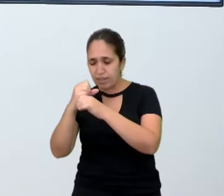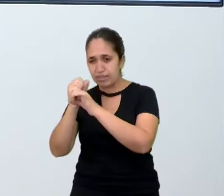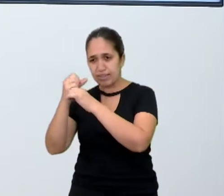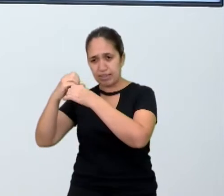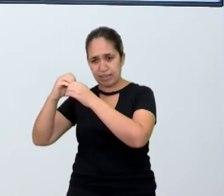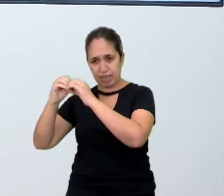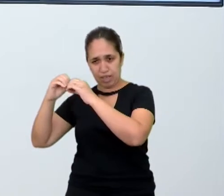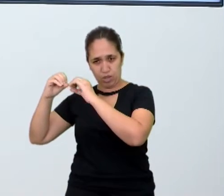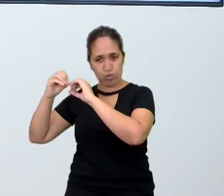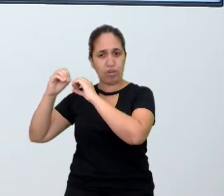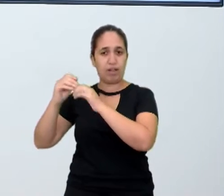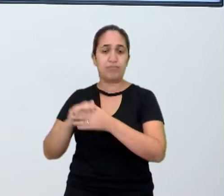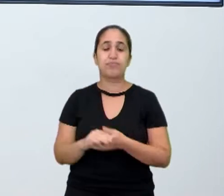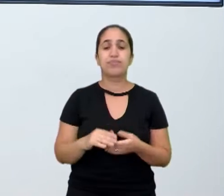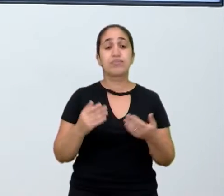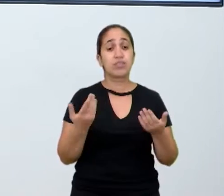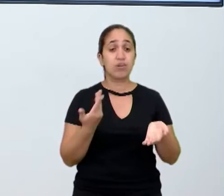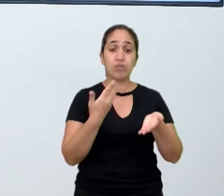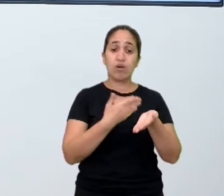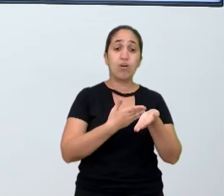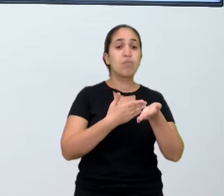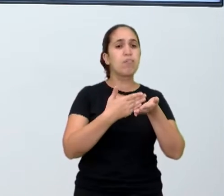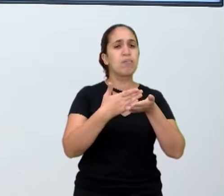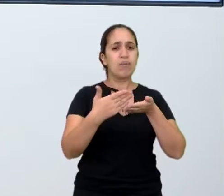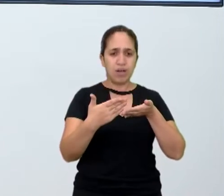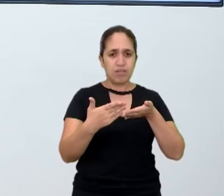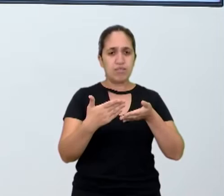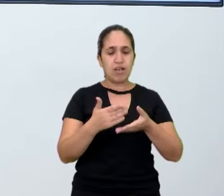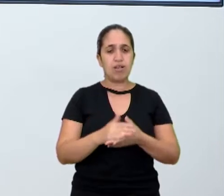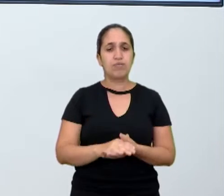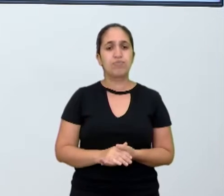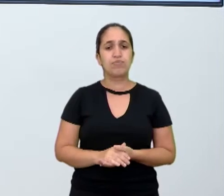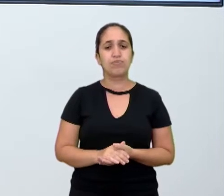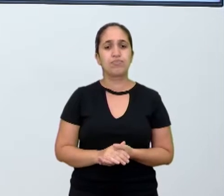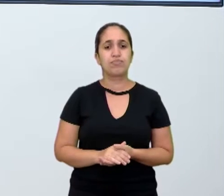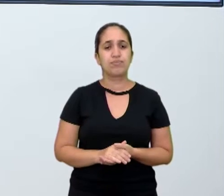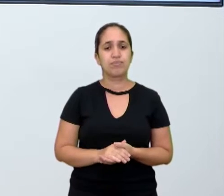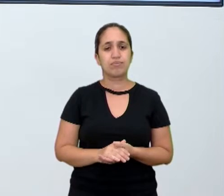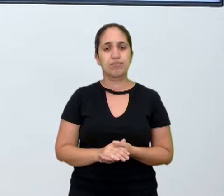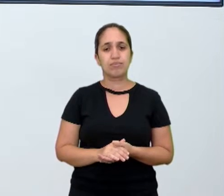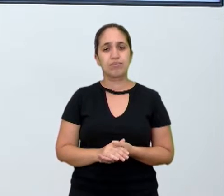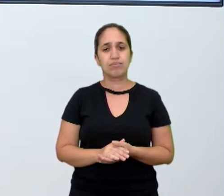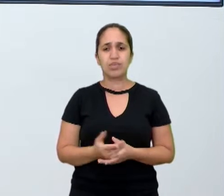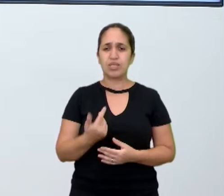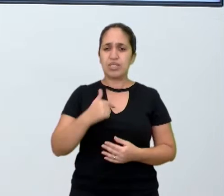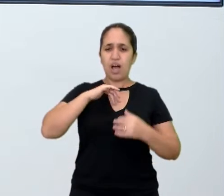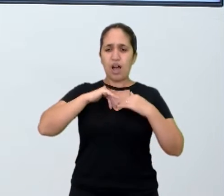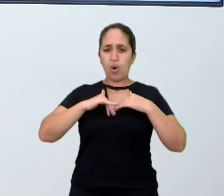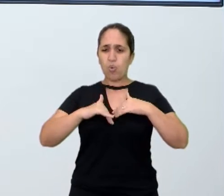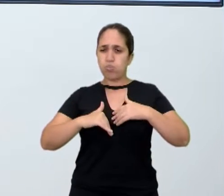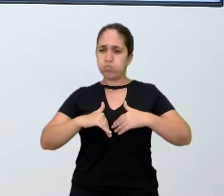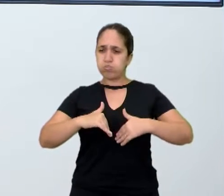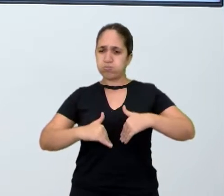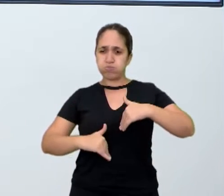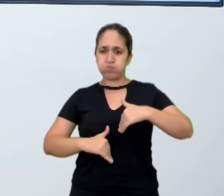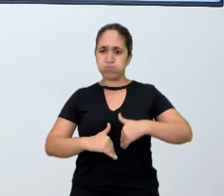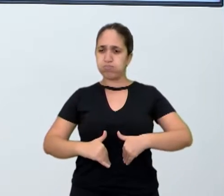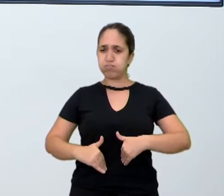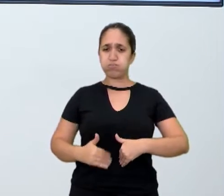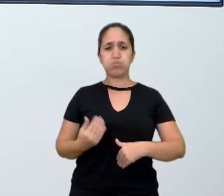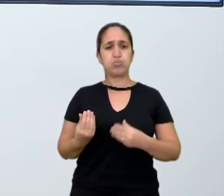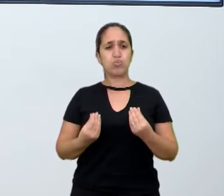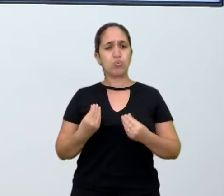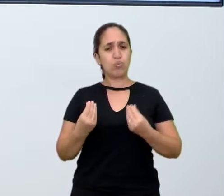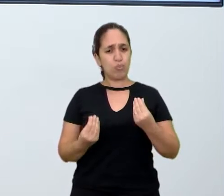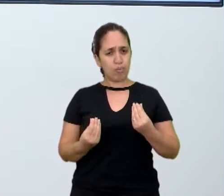gente começar então abordando um pouco mais a respeito de como acontece aí nessa regulação então da digestão,